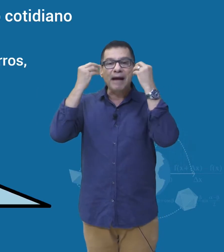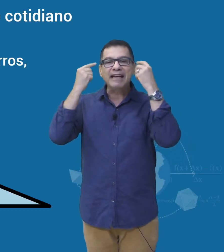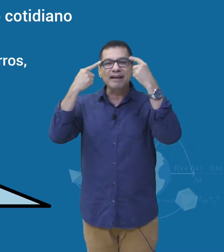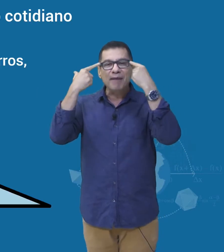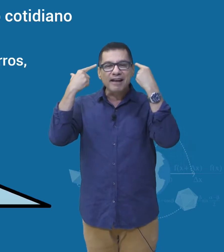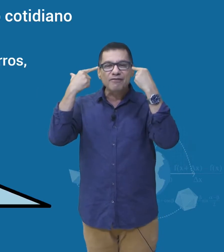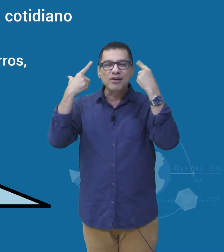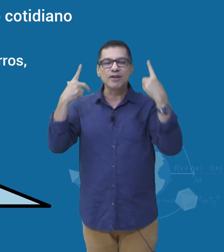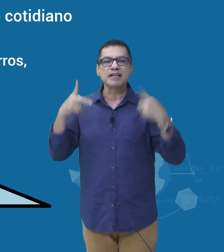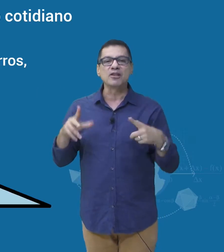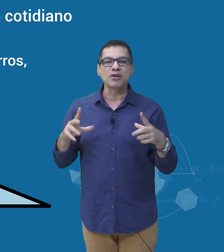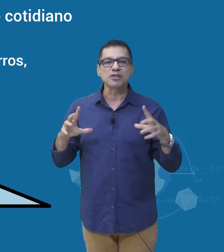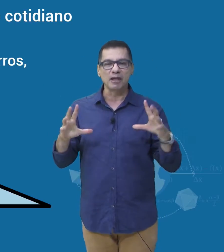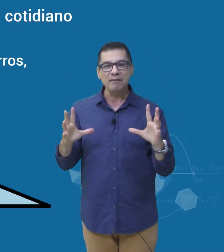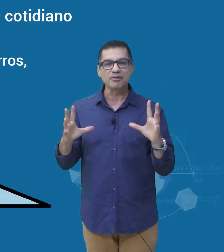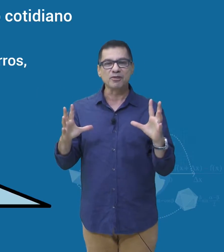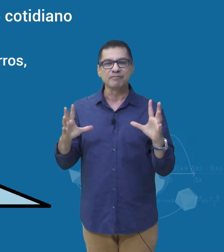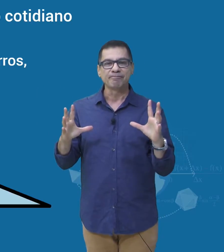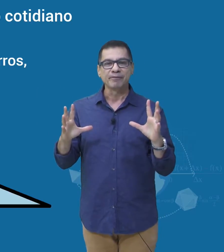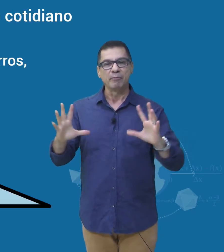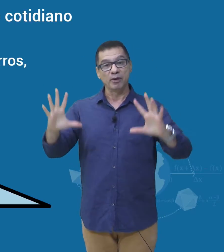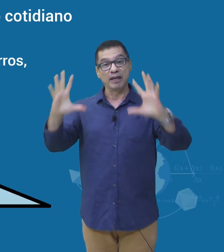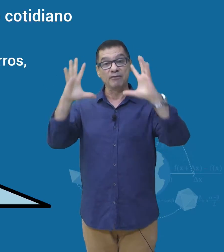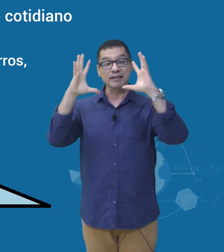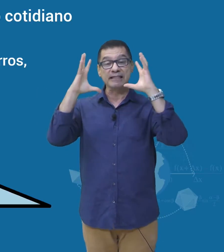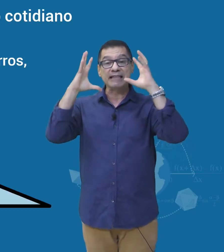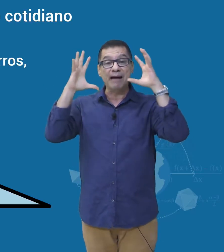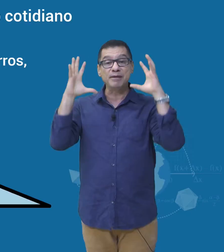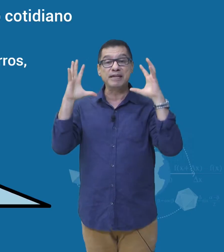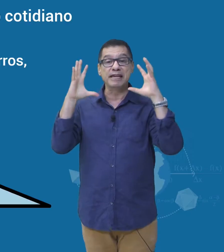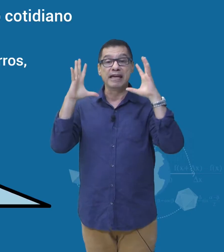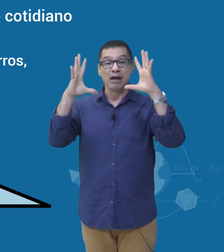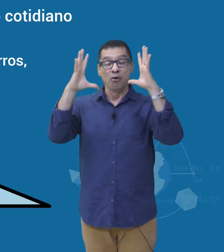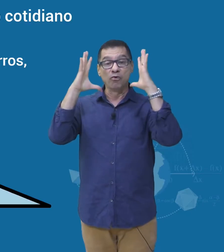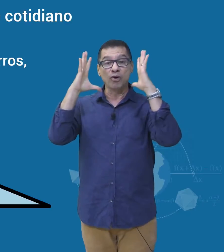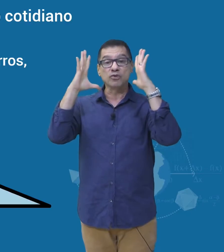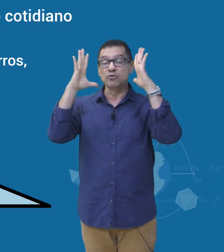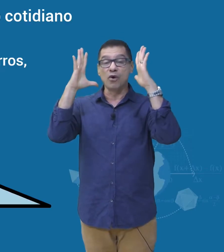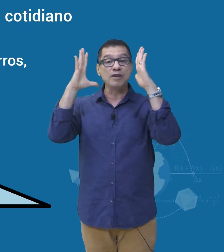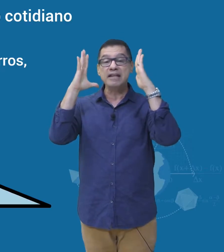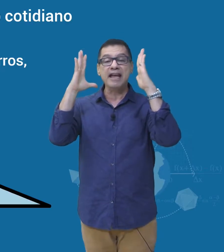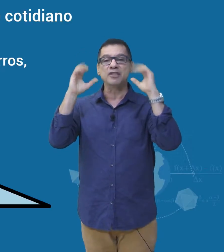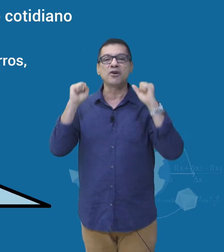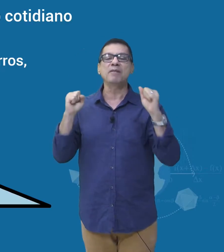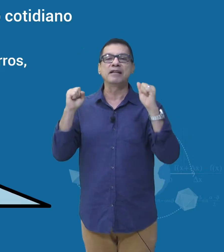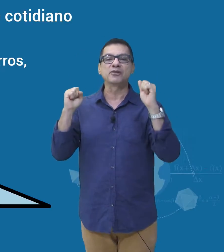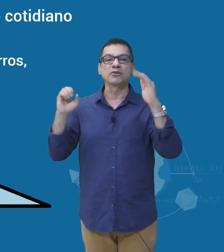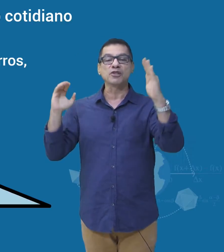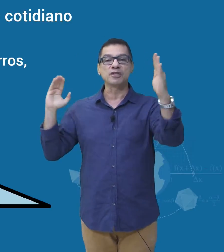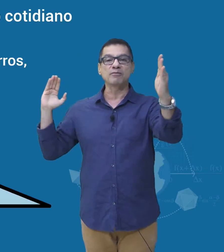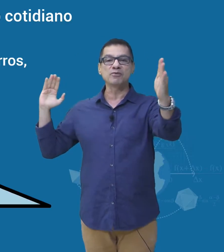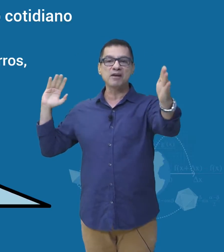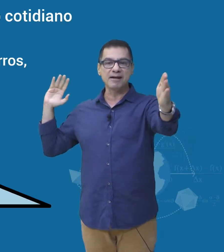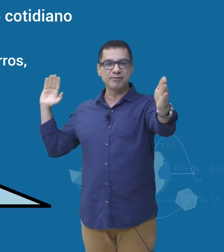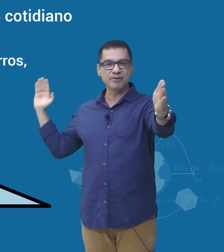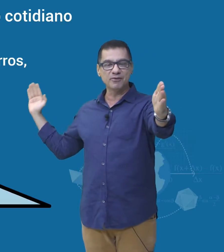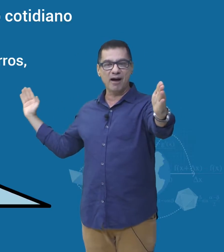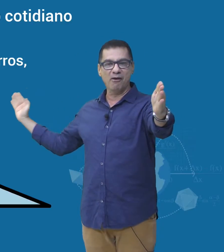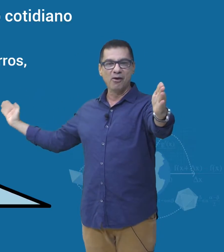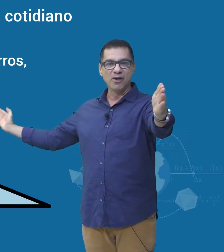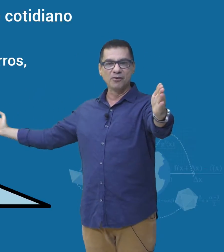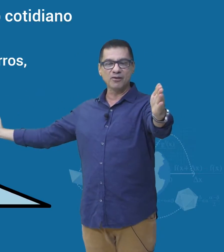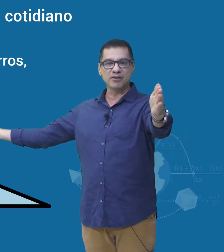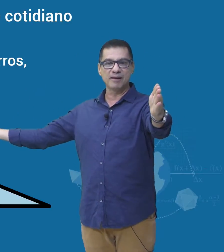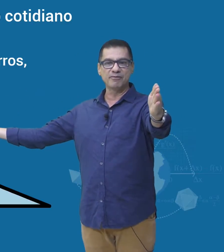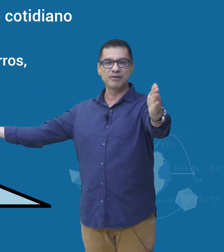essa máquina maravilhosa que nós temos? Porque você sabe que o nosso olho ele é geométrico, nós temos um campo